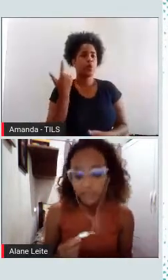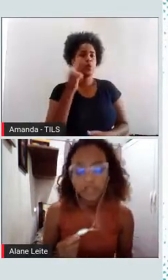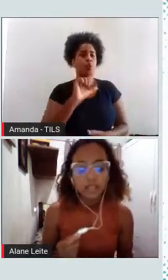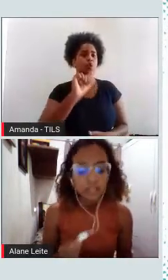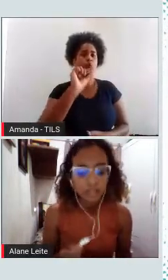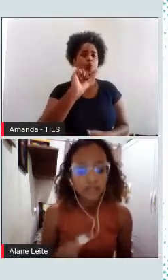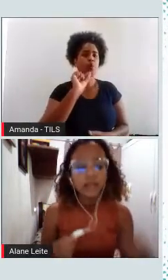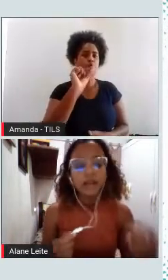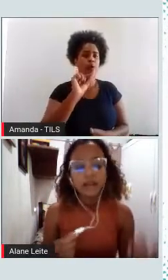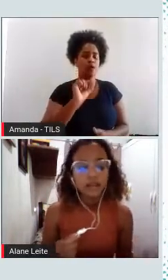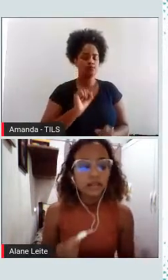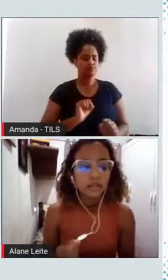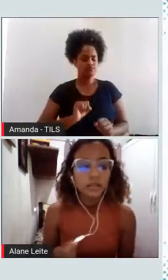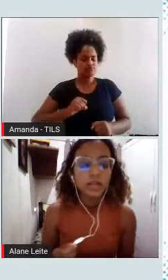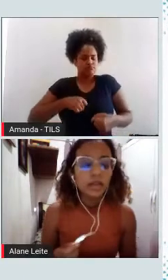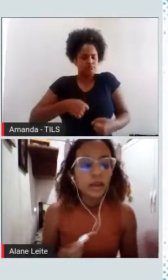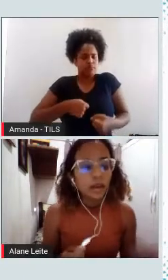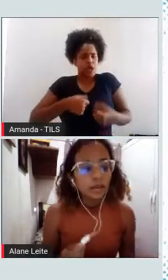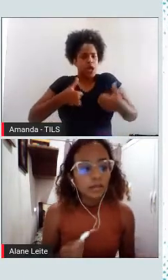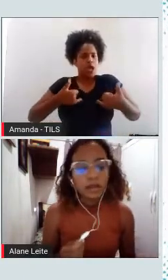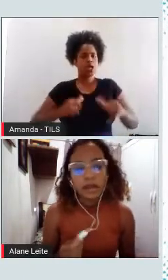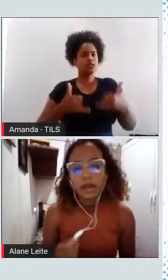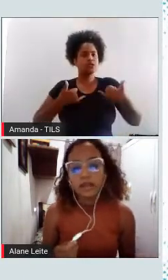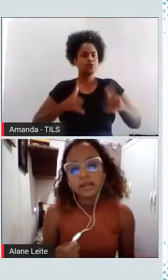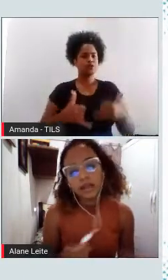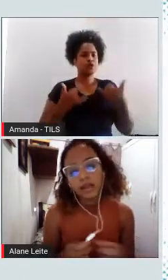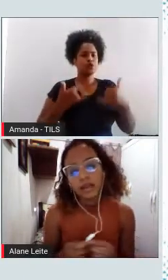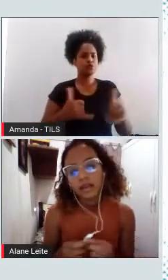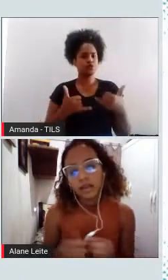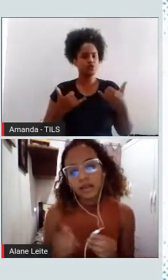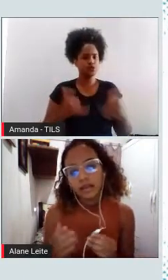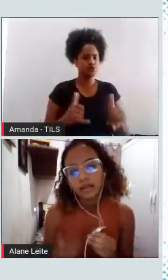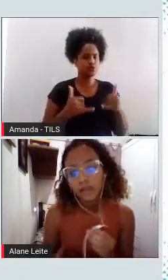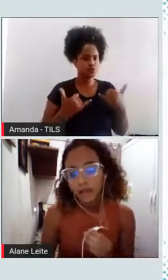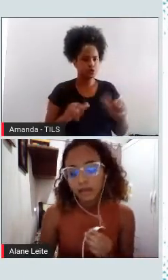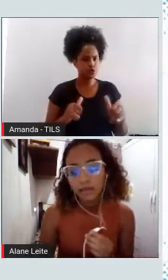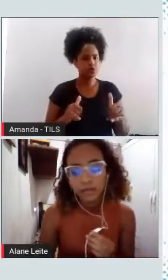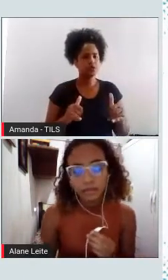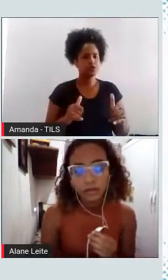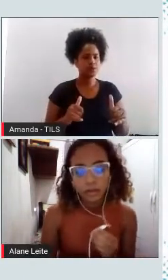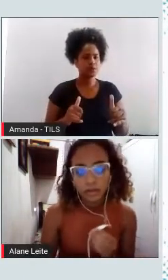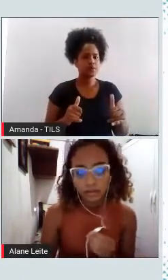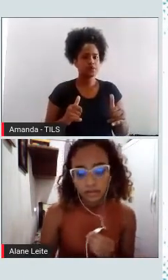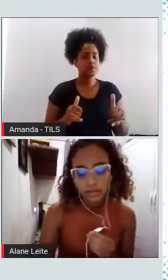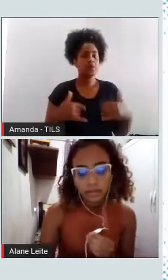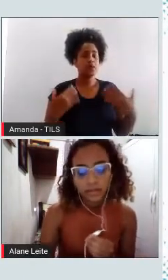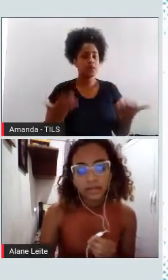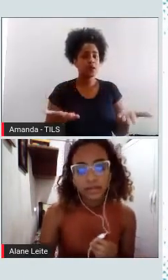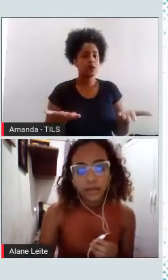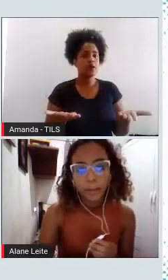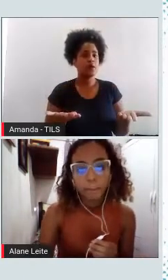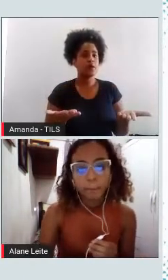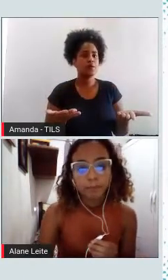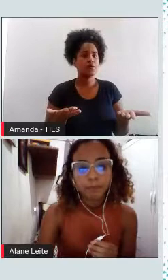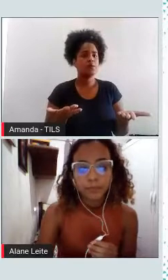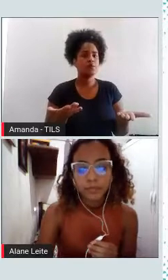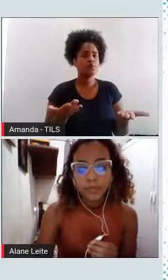dar energia a gente e, além disso, também ser liberado de uma forma mais facilitada,